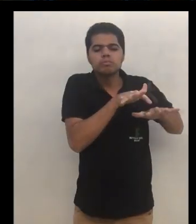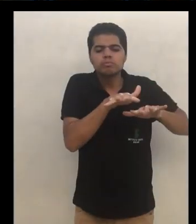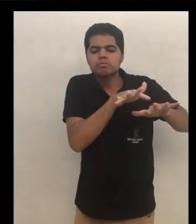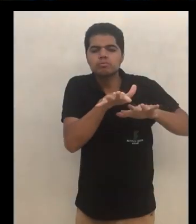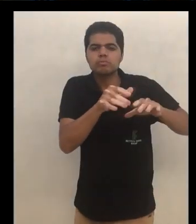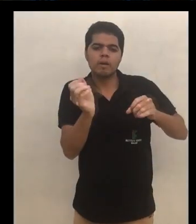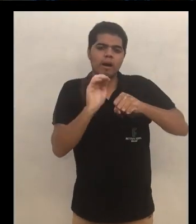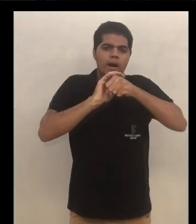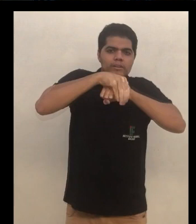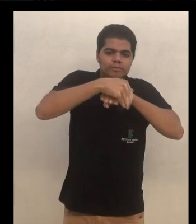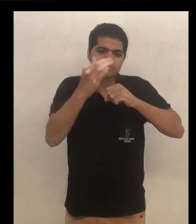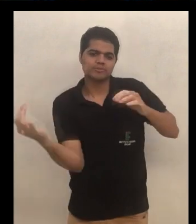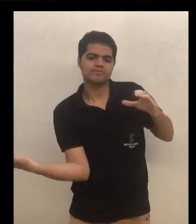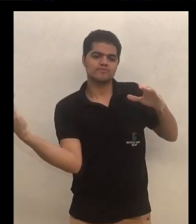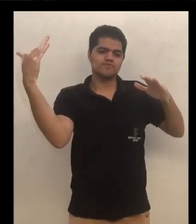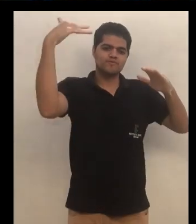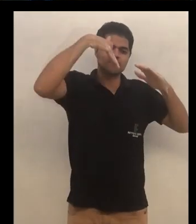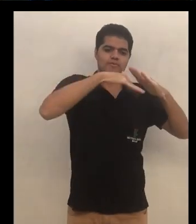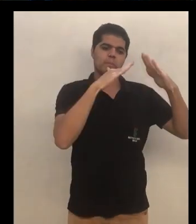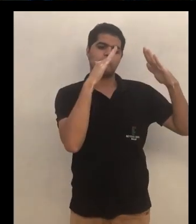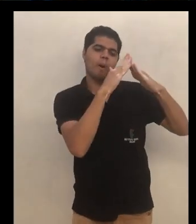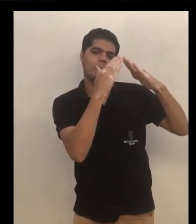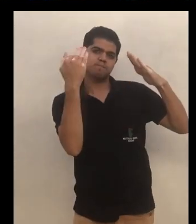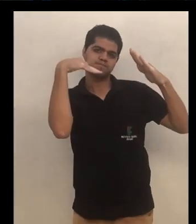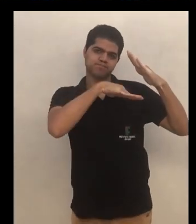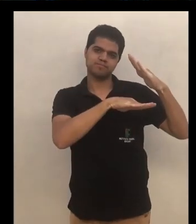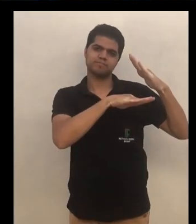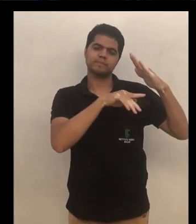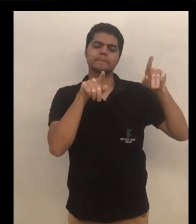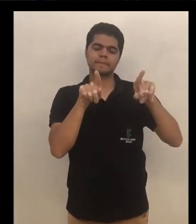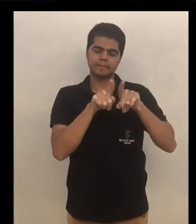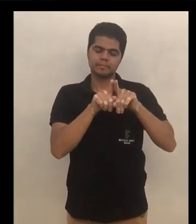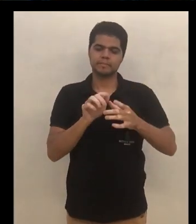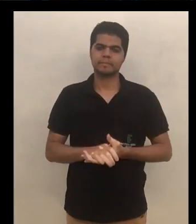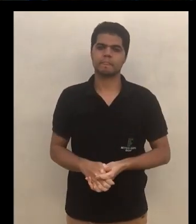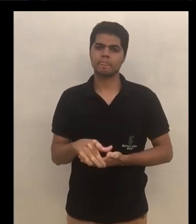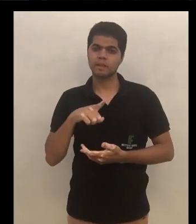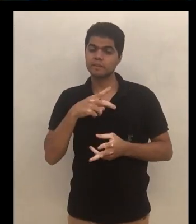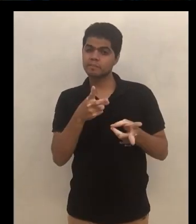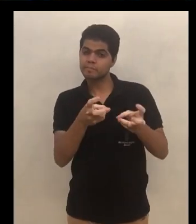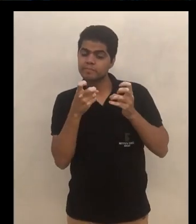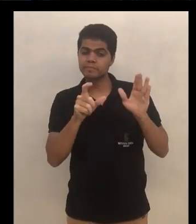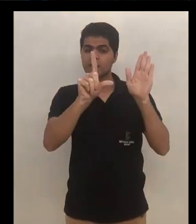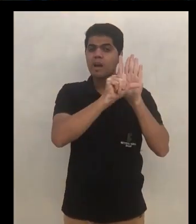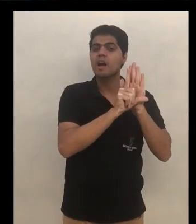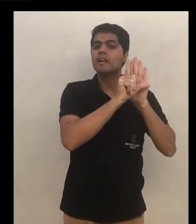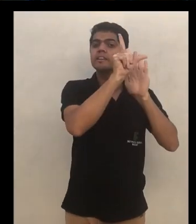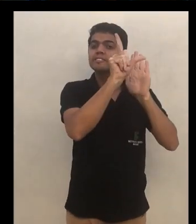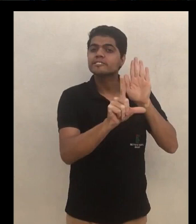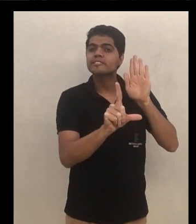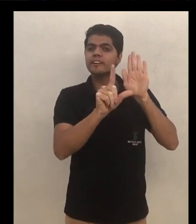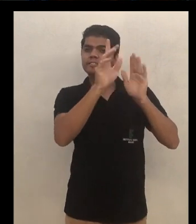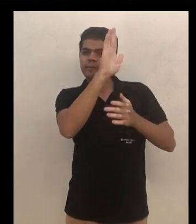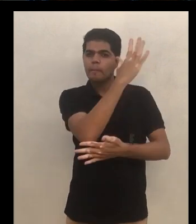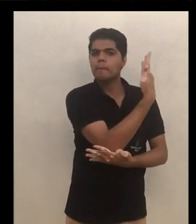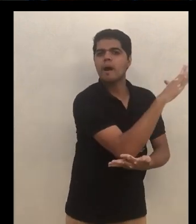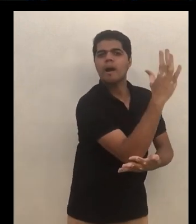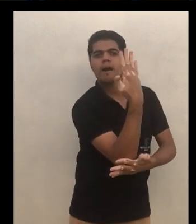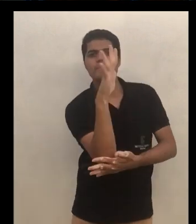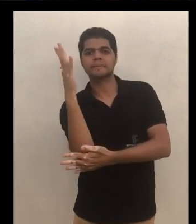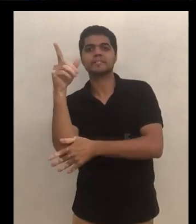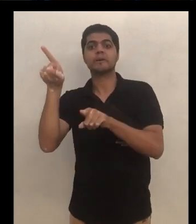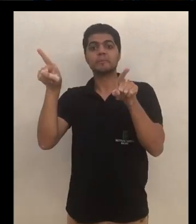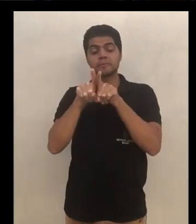do abrigo, certo? Destinar os resíduos da produção, respeitando a legislação ambiental aplicável.